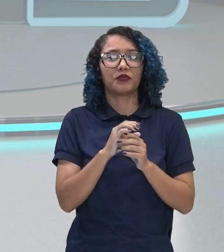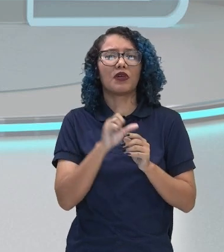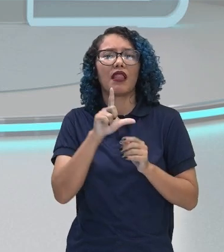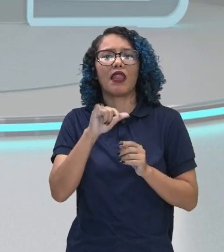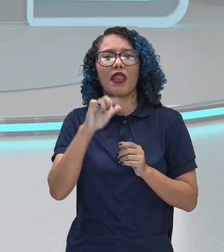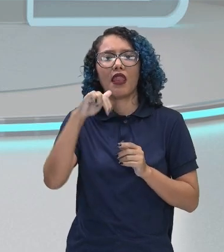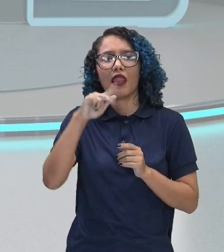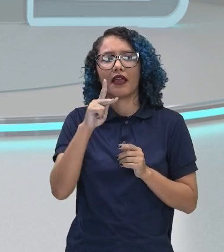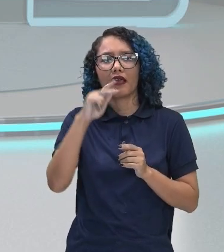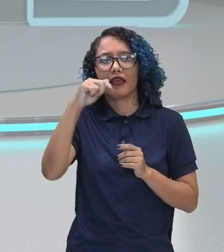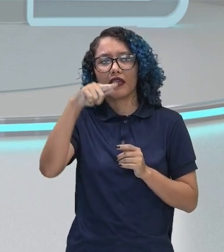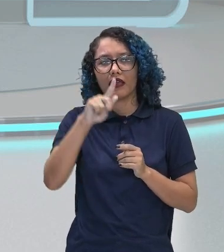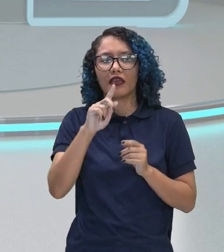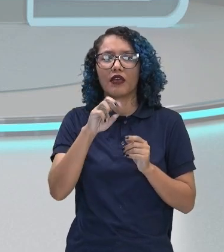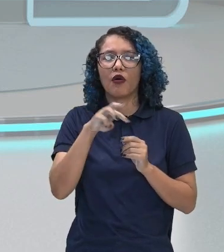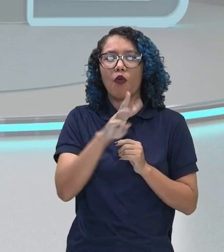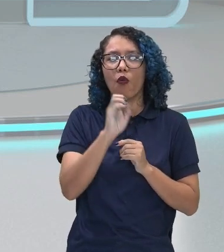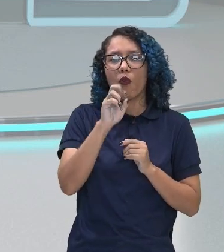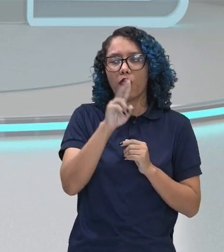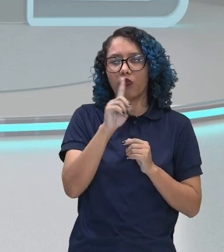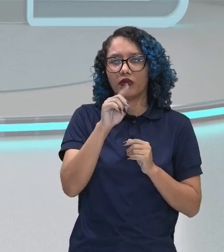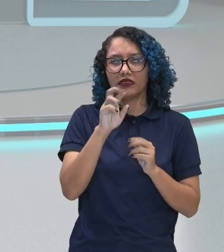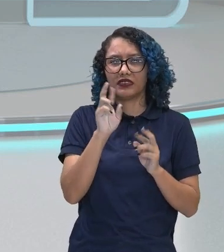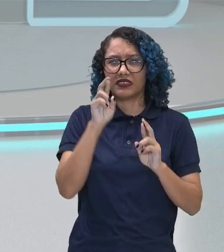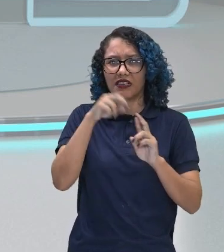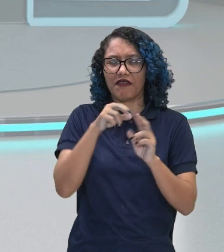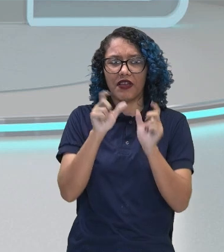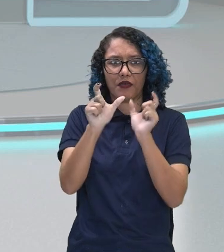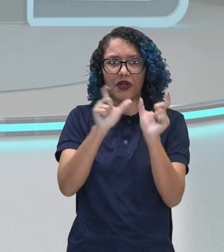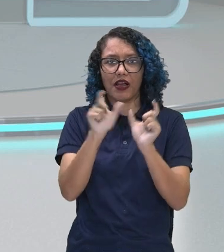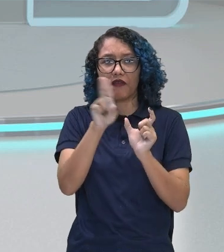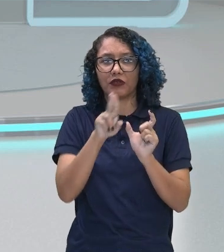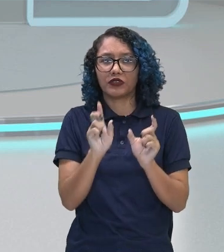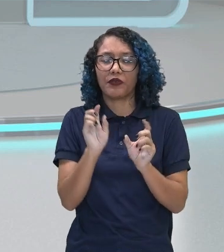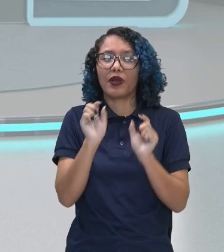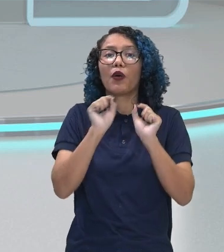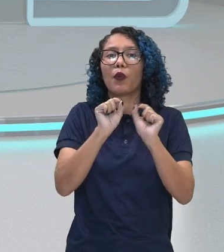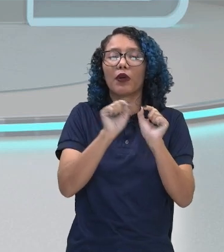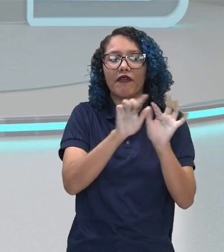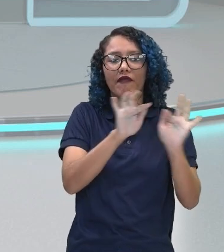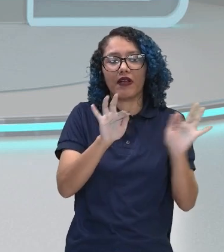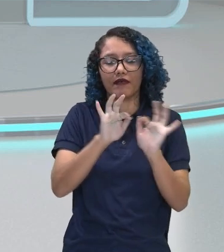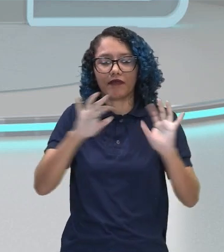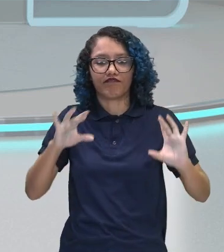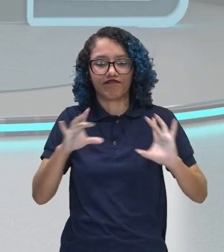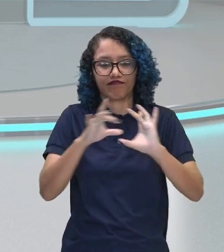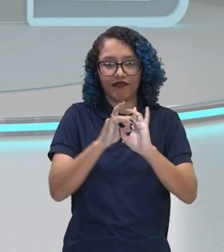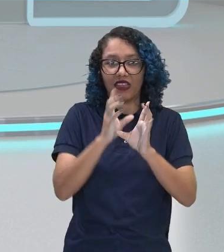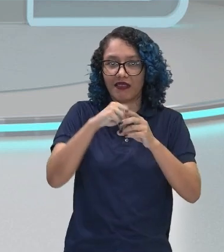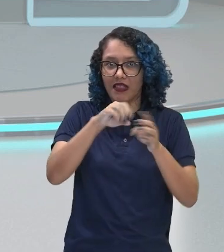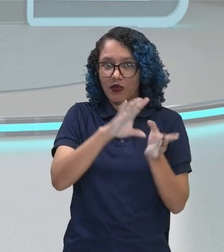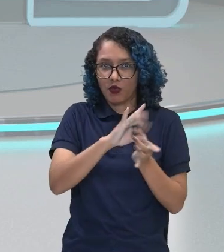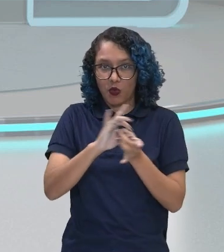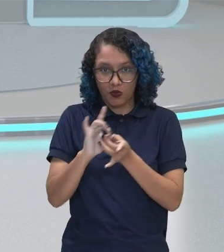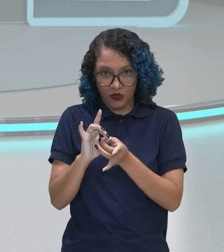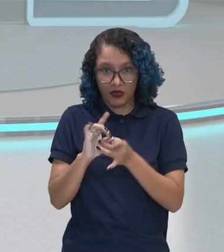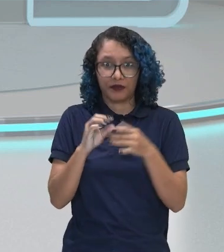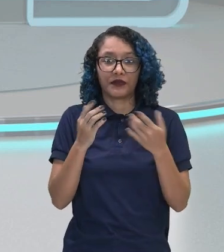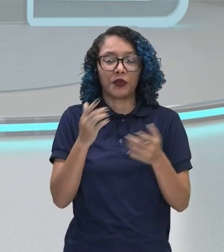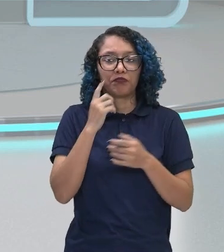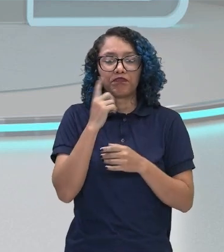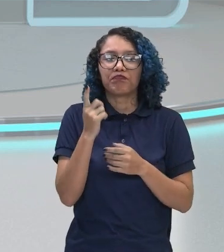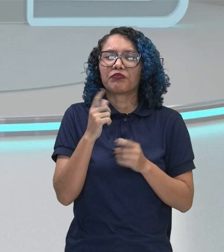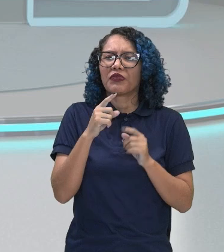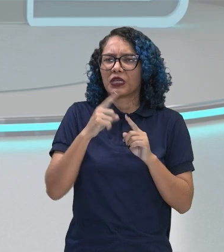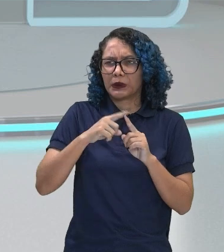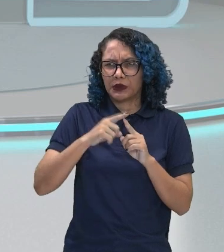nós utilizamos ali para ligar frases, orações, sempre dentro de um contexto, tá? Essas link words, assim, essas